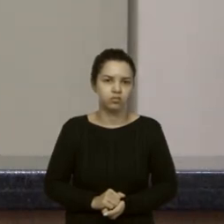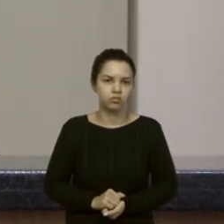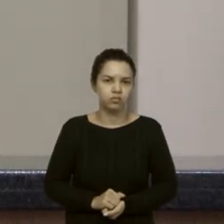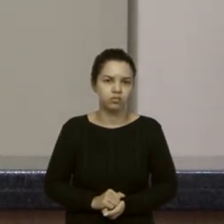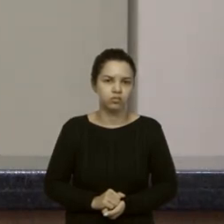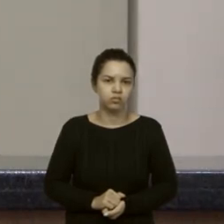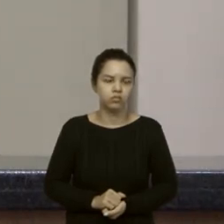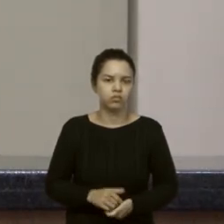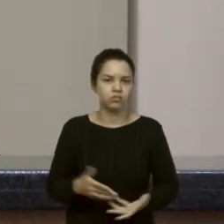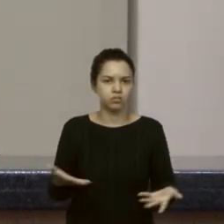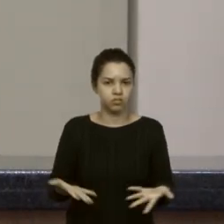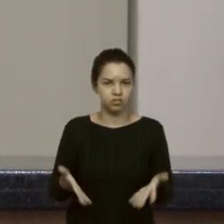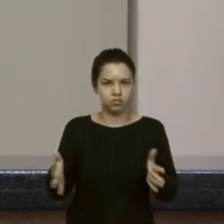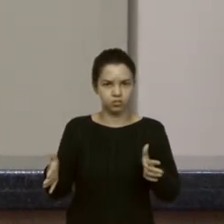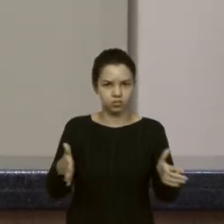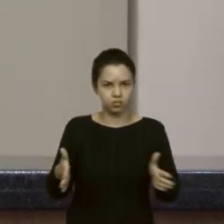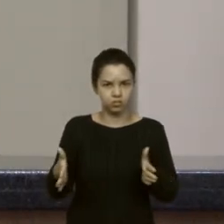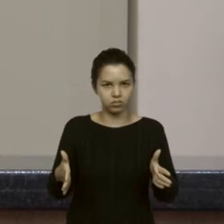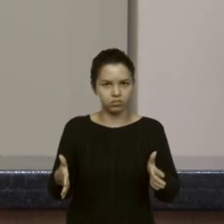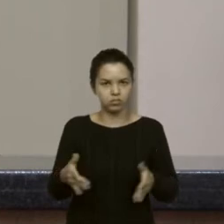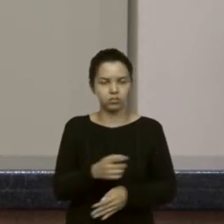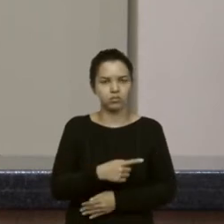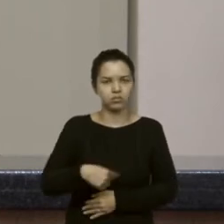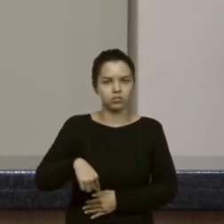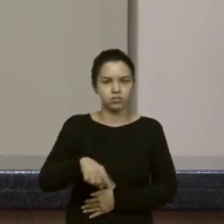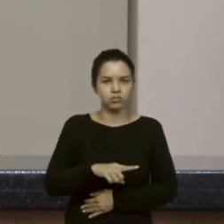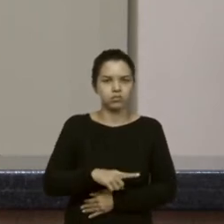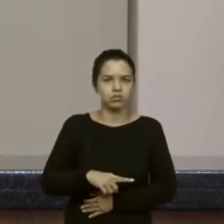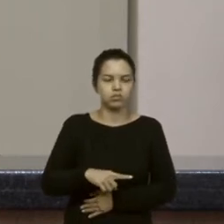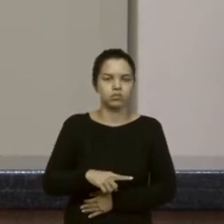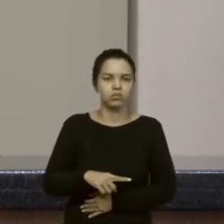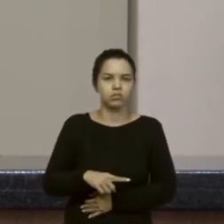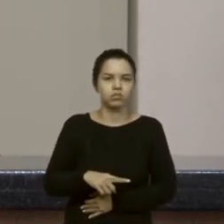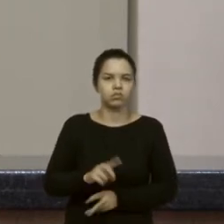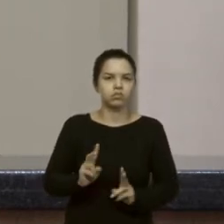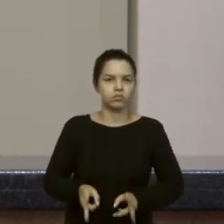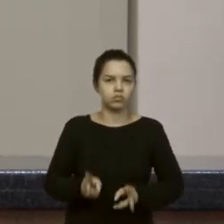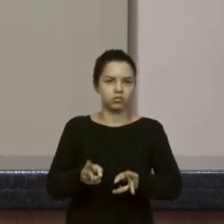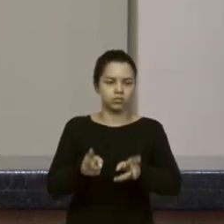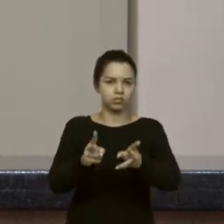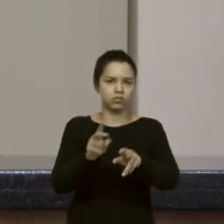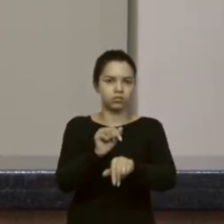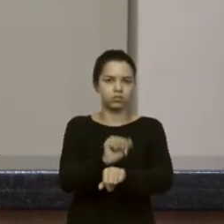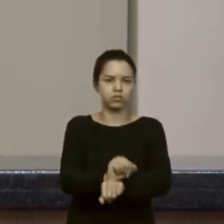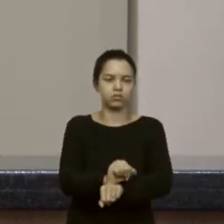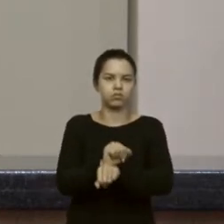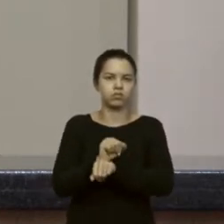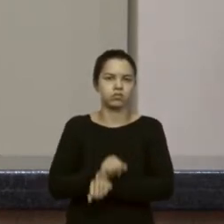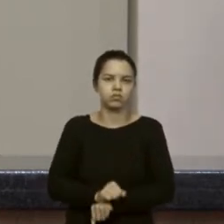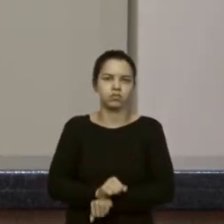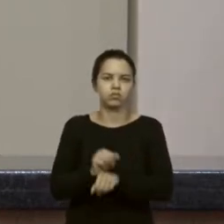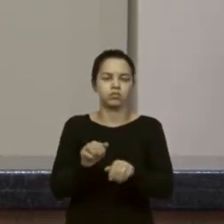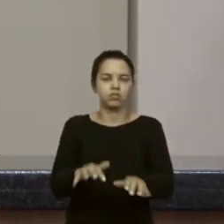Nesse momento, nós vamos proceder à suspensão da